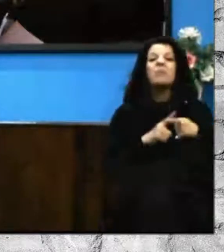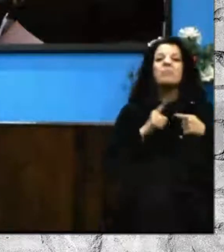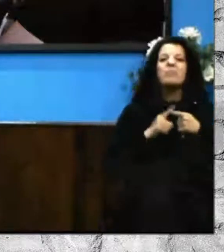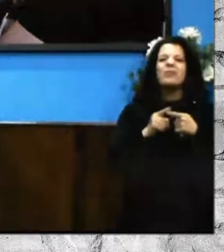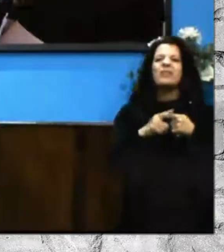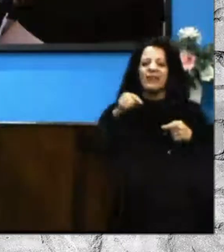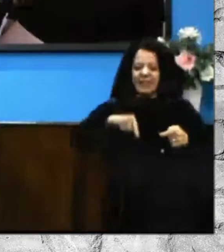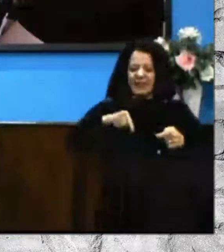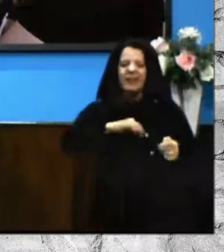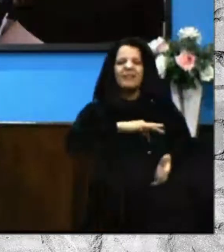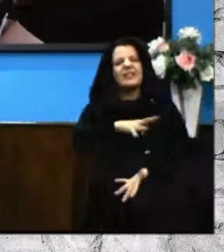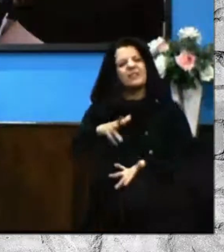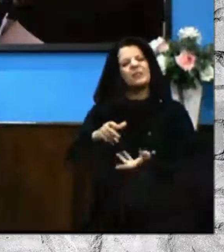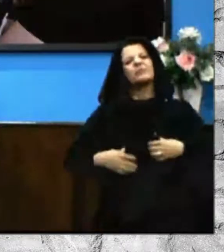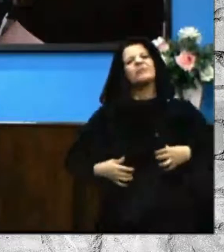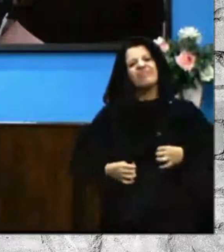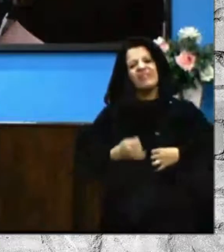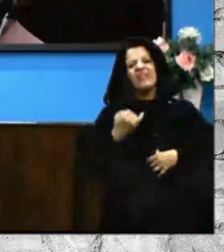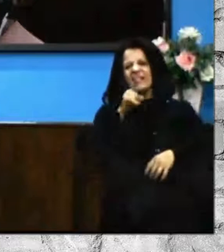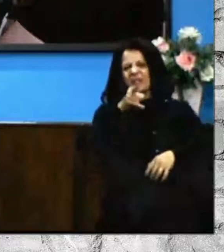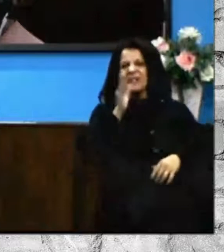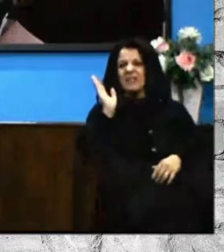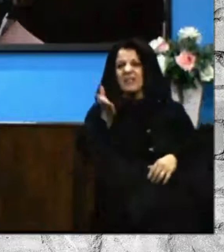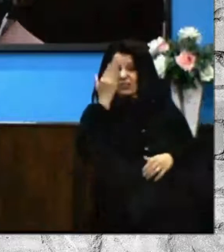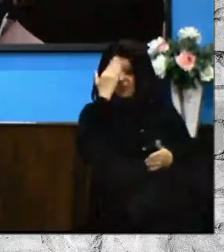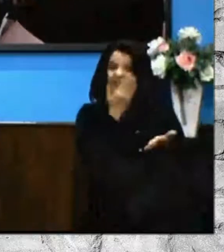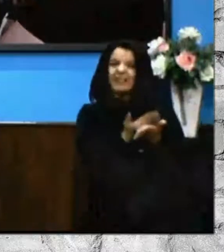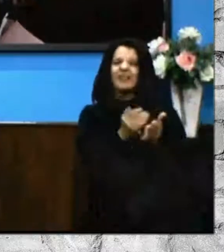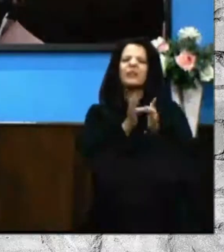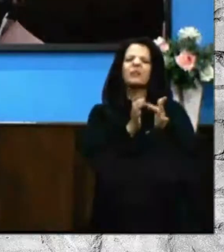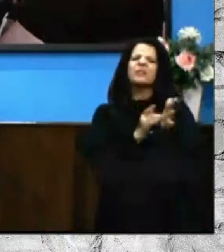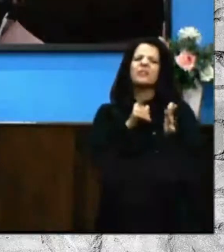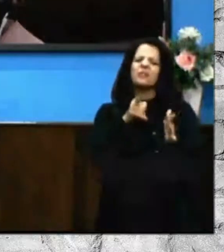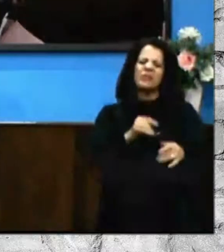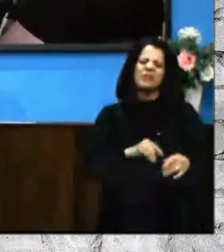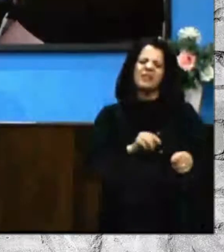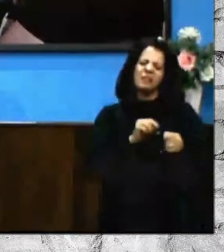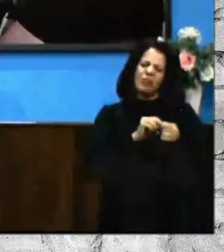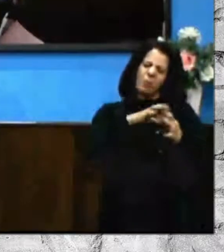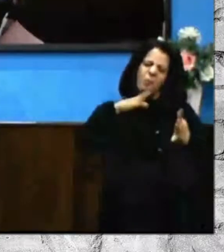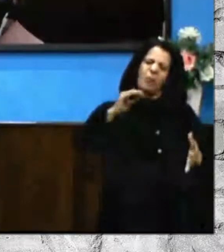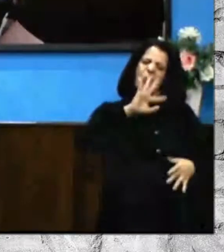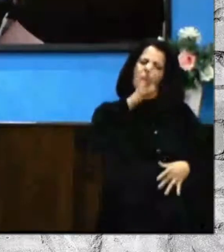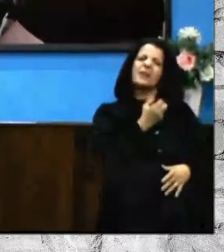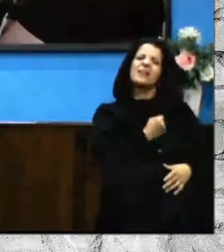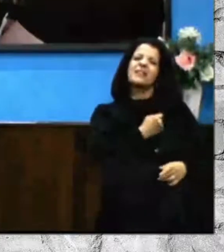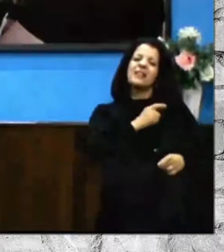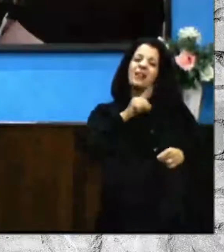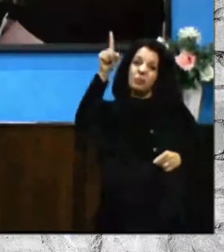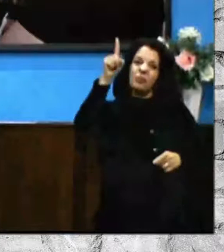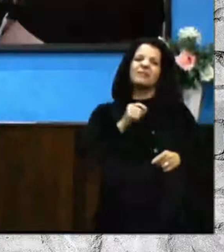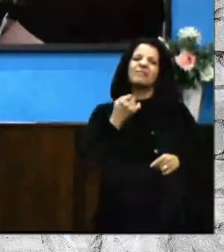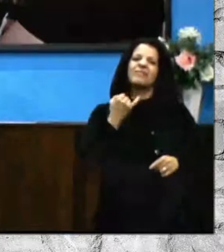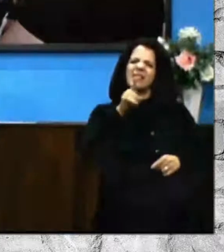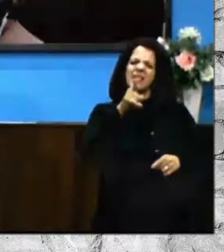quem somos. Querido, se você creu em Jesus, você foi criado e salvo por Deus. Se você creu em Jesus, você nasceu